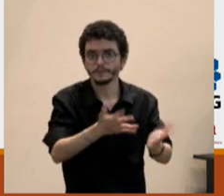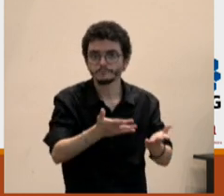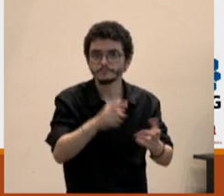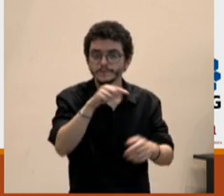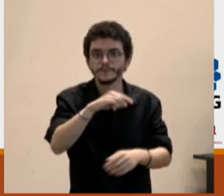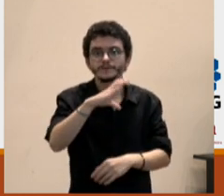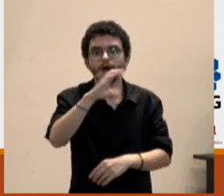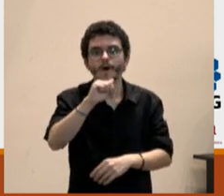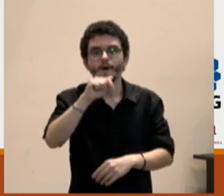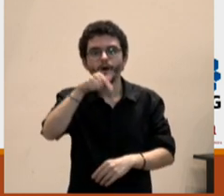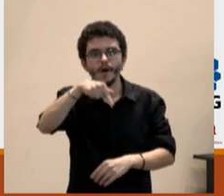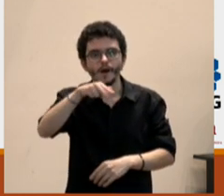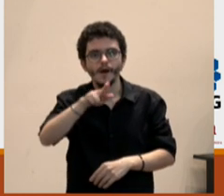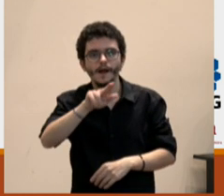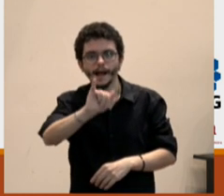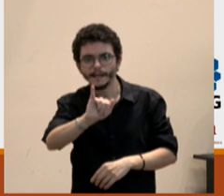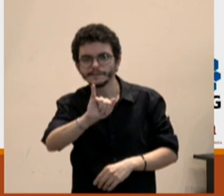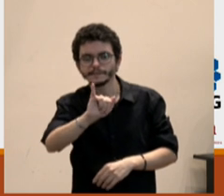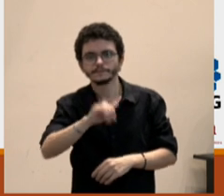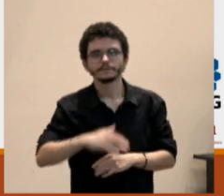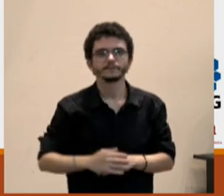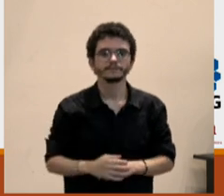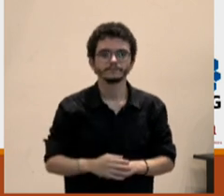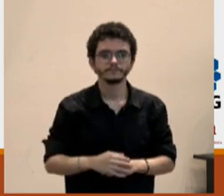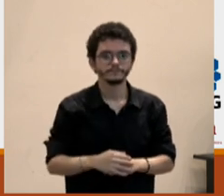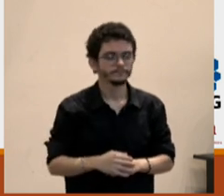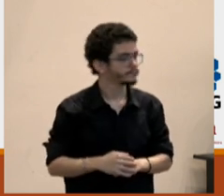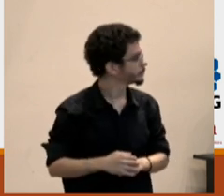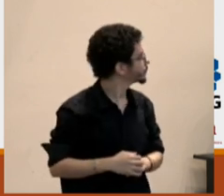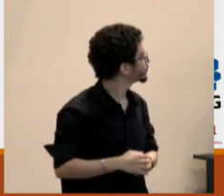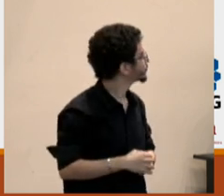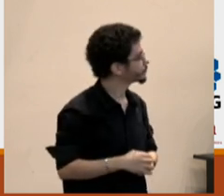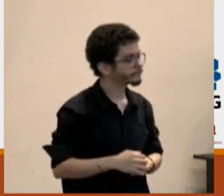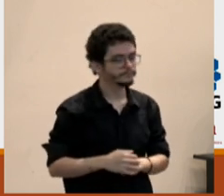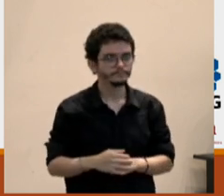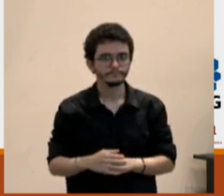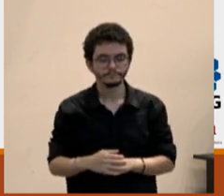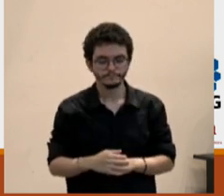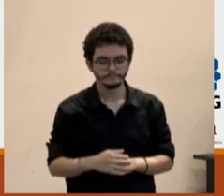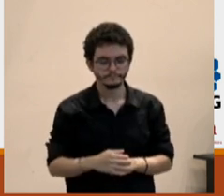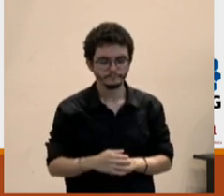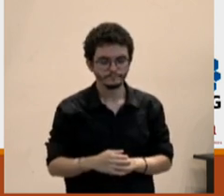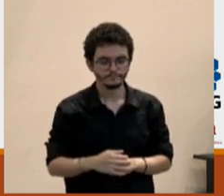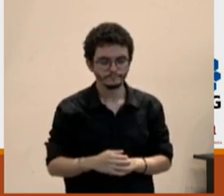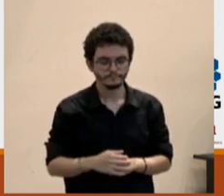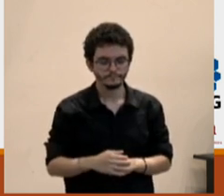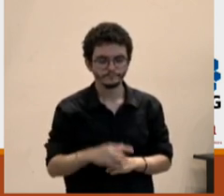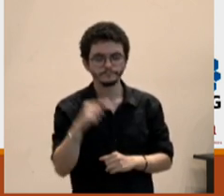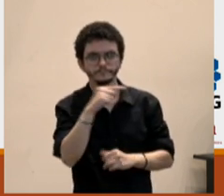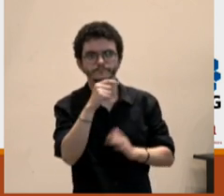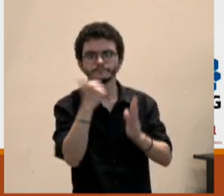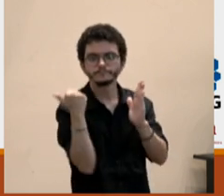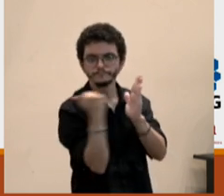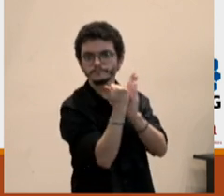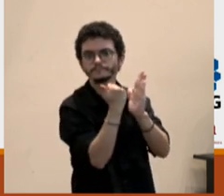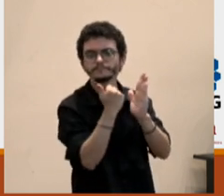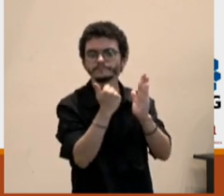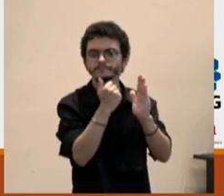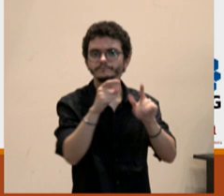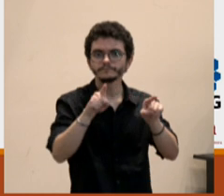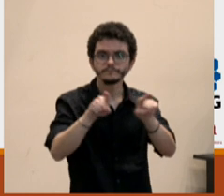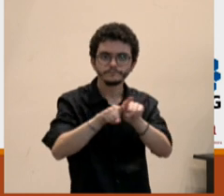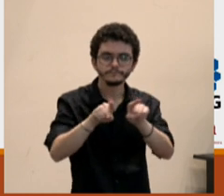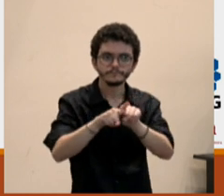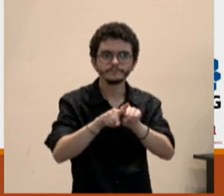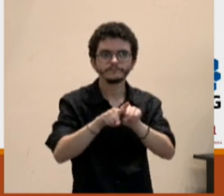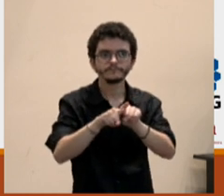CAC. Próximo, por favor. A Constituição Federal de 88 estabeleceu ainda que uma